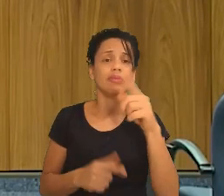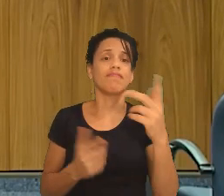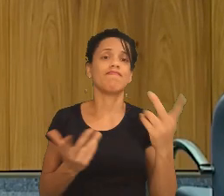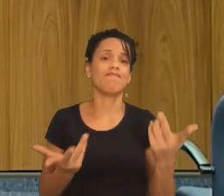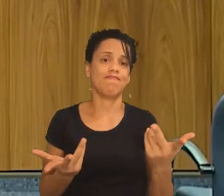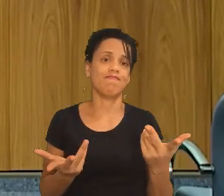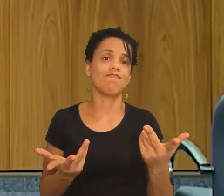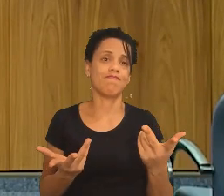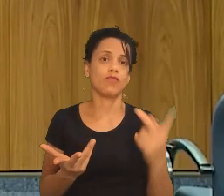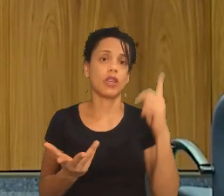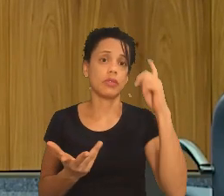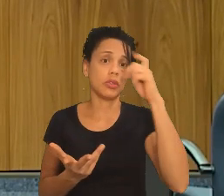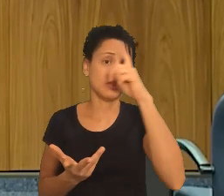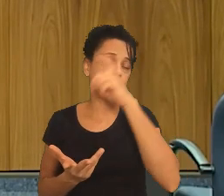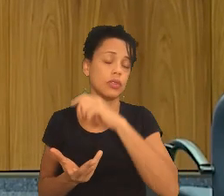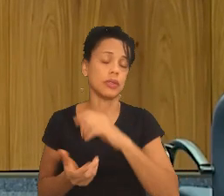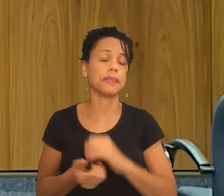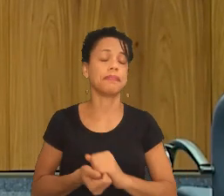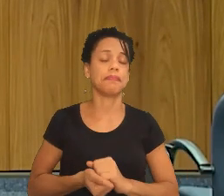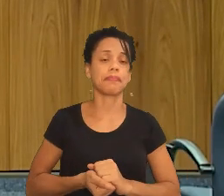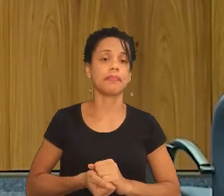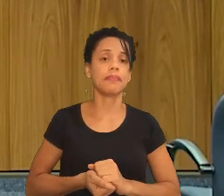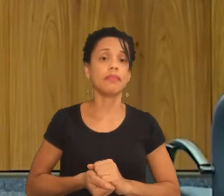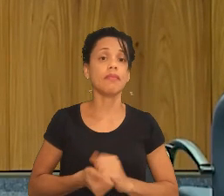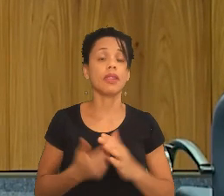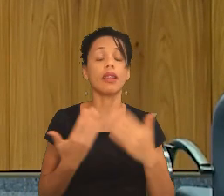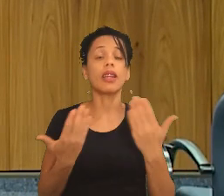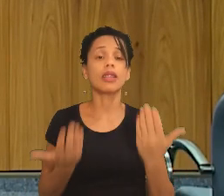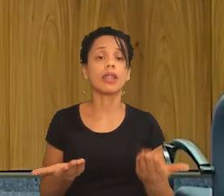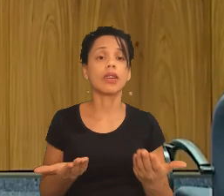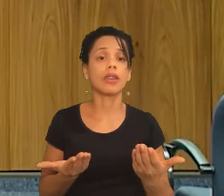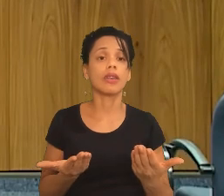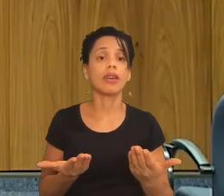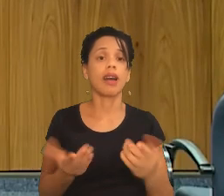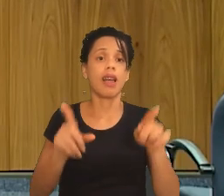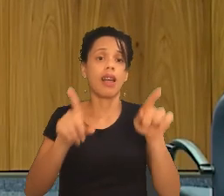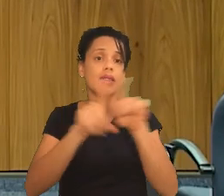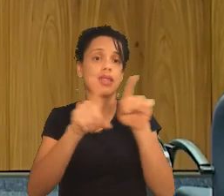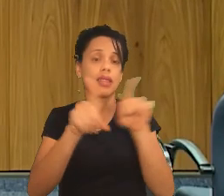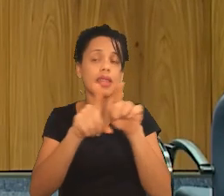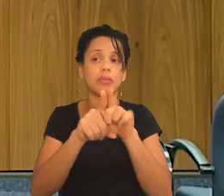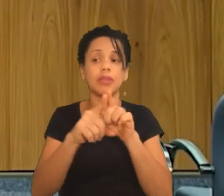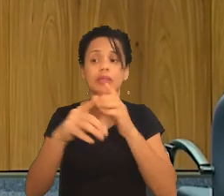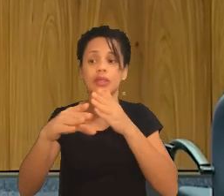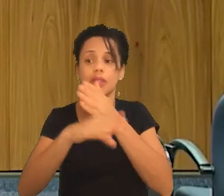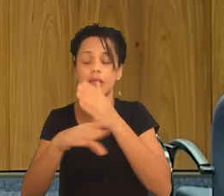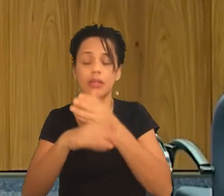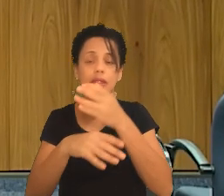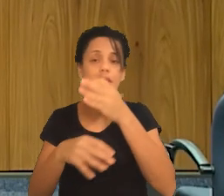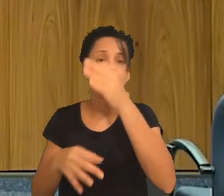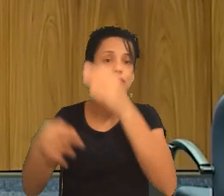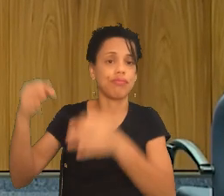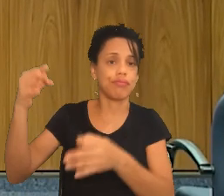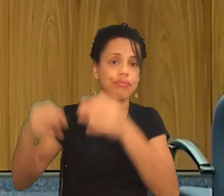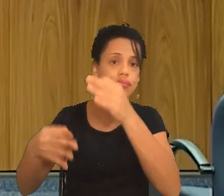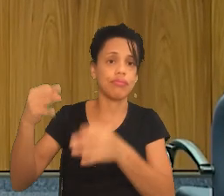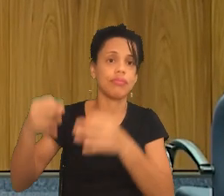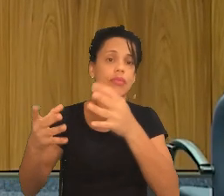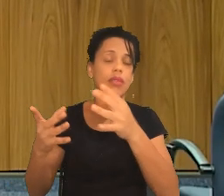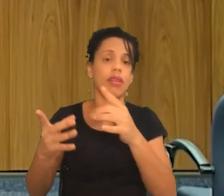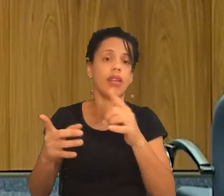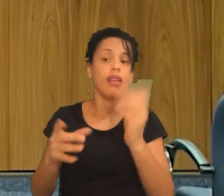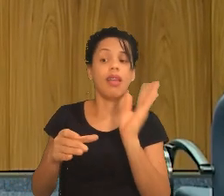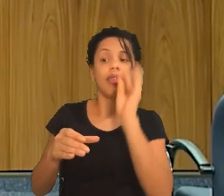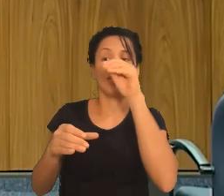essas que acontecem também. Enfim, além dessa questão então do acesso à justiça, que eu acho que então vai para dentro